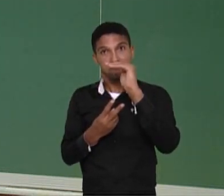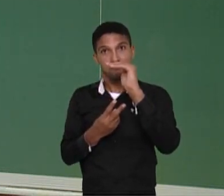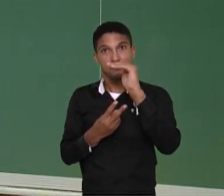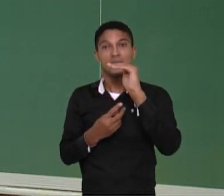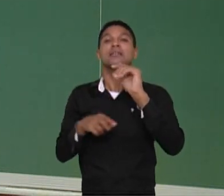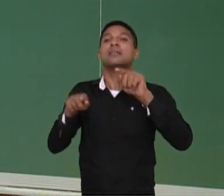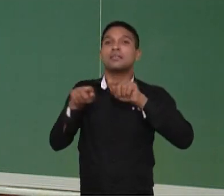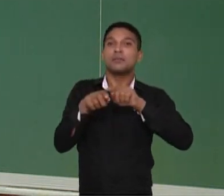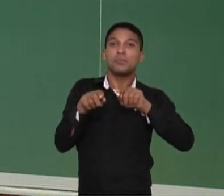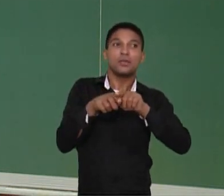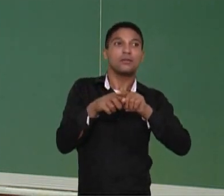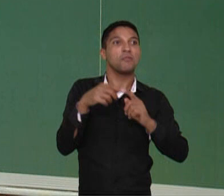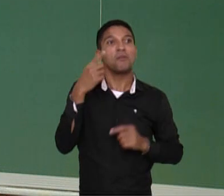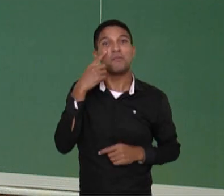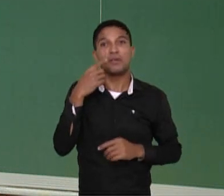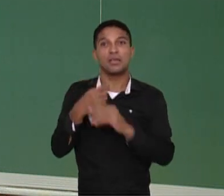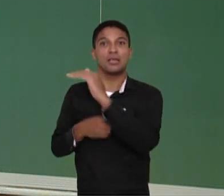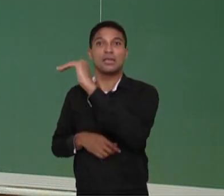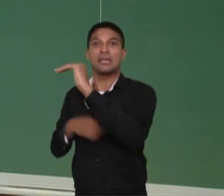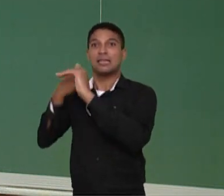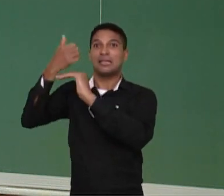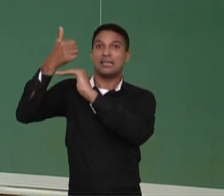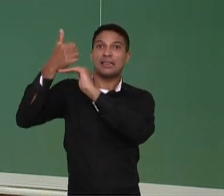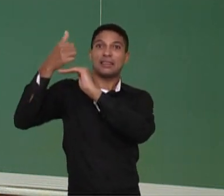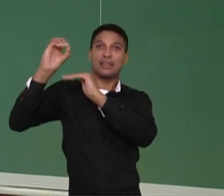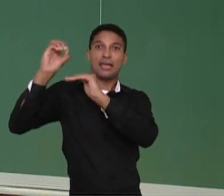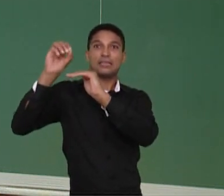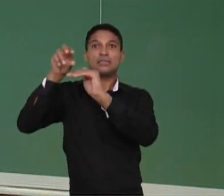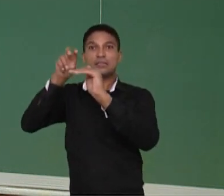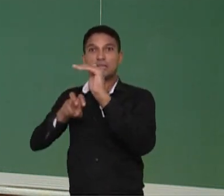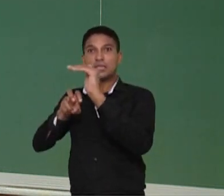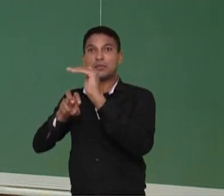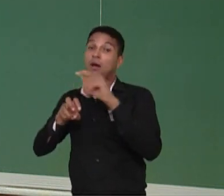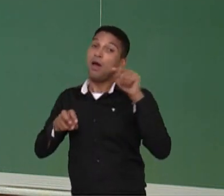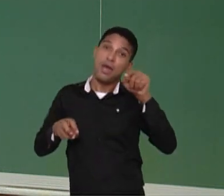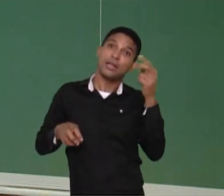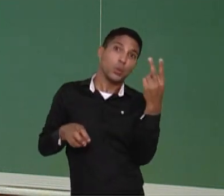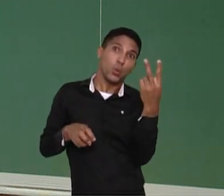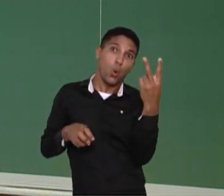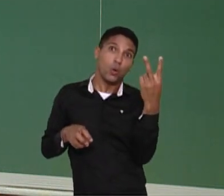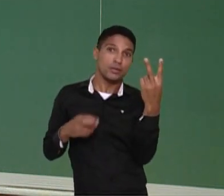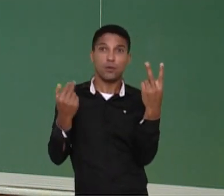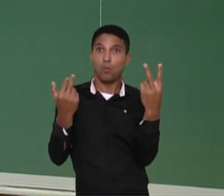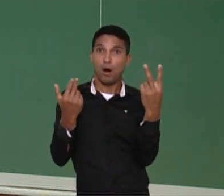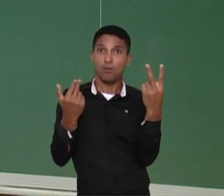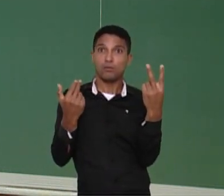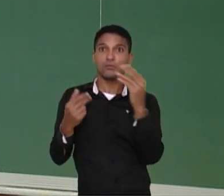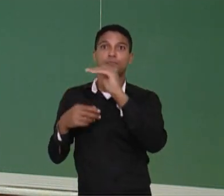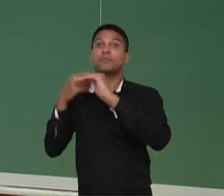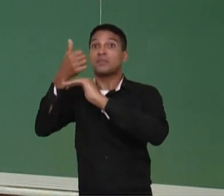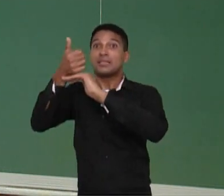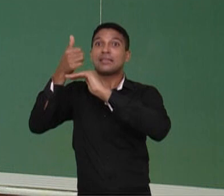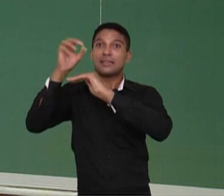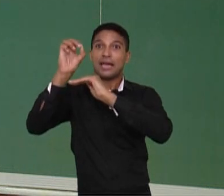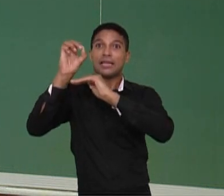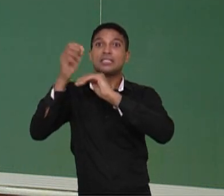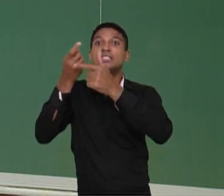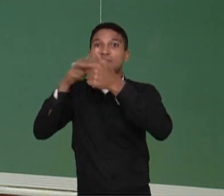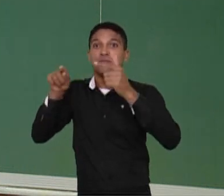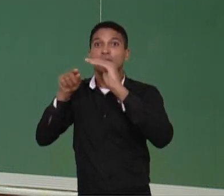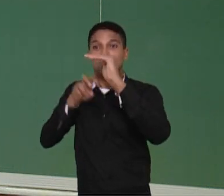10 quintos. Resolve o teu problema? 10 quintos é o número 2? Né? 10 dividido por 5 é